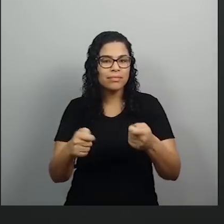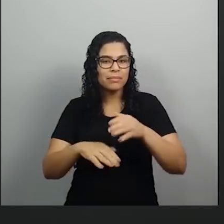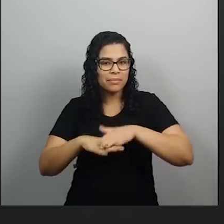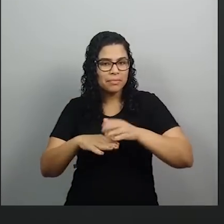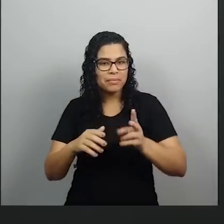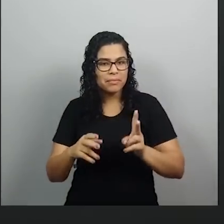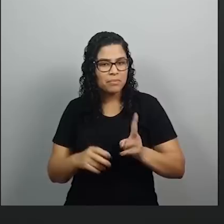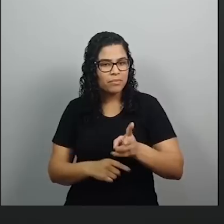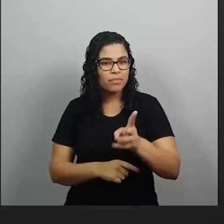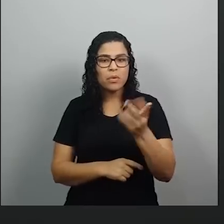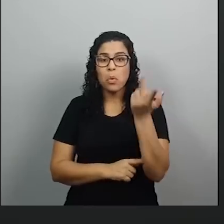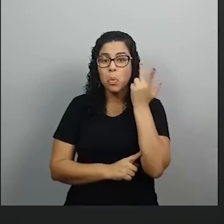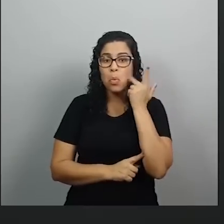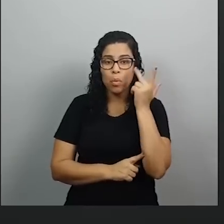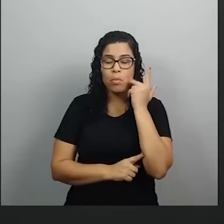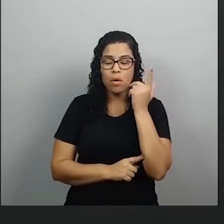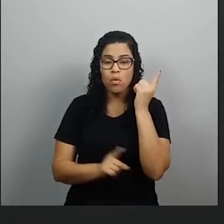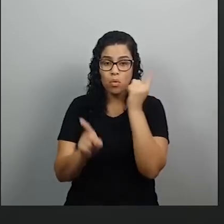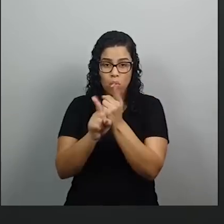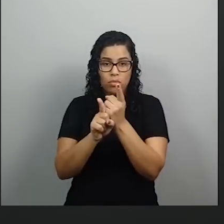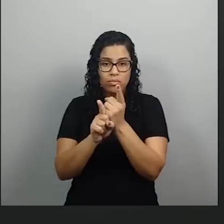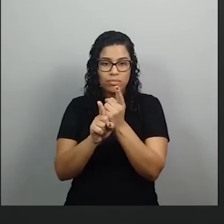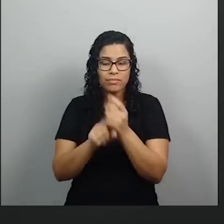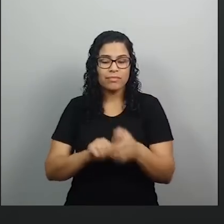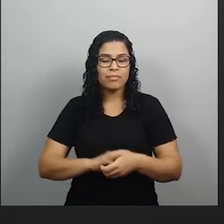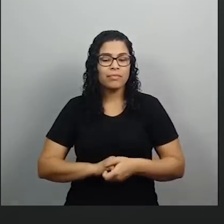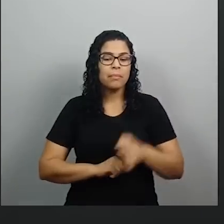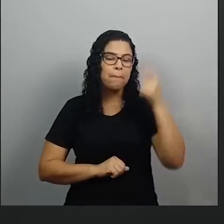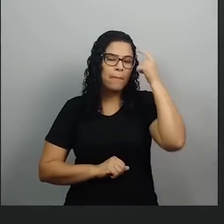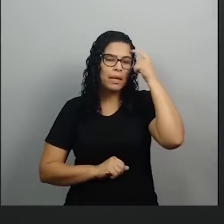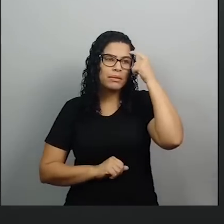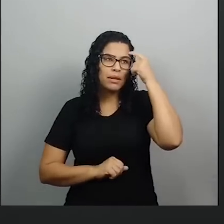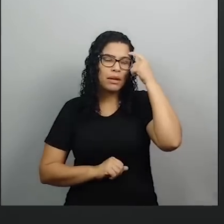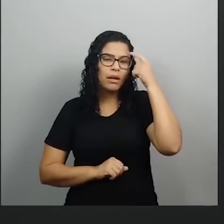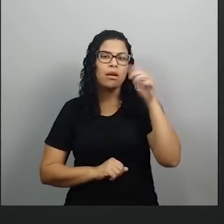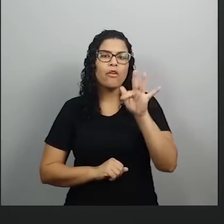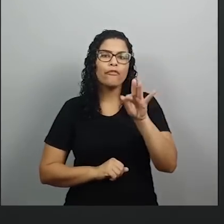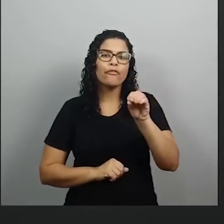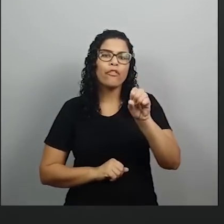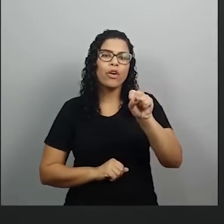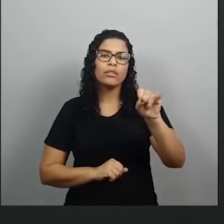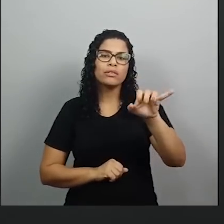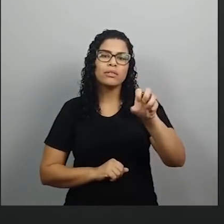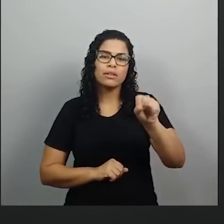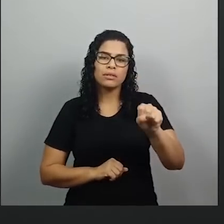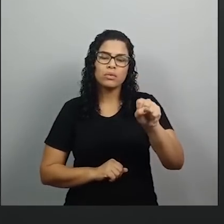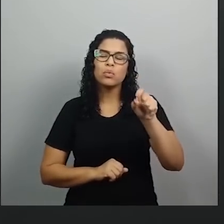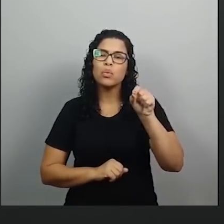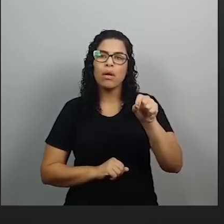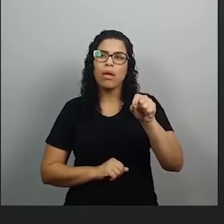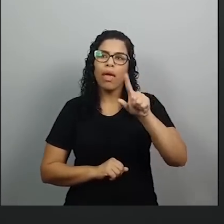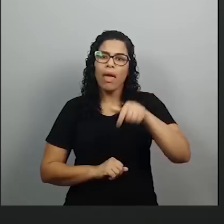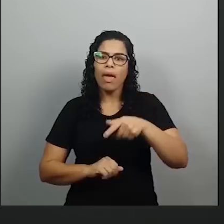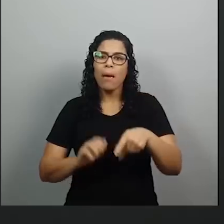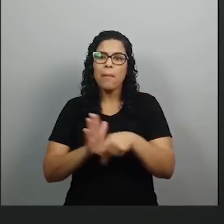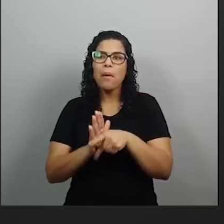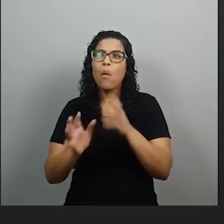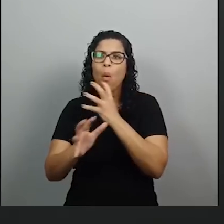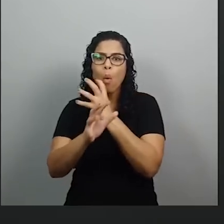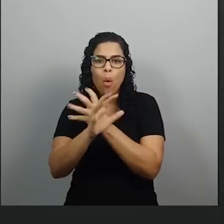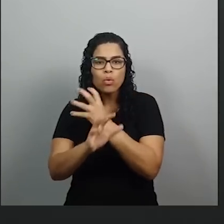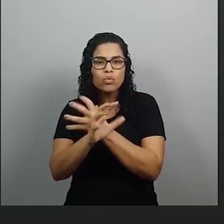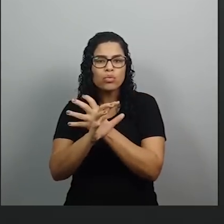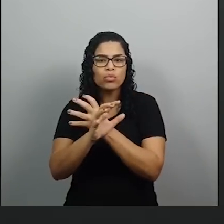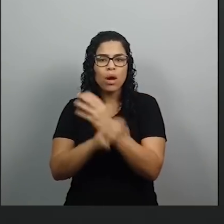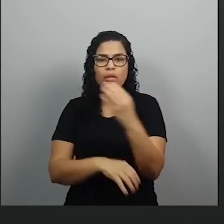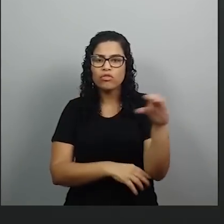fósseis mais comuns. Por isso que é normal, quando eu falo fóssil, você pensa em osso, né? Osso de dinossauro, dá para fazer aquela coisa ali. Você pensa